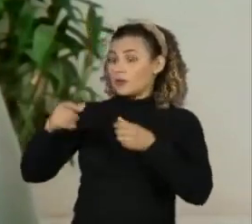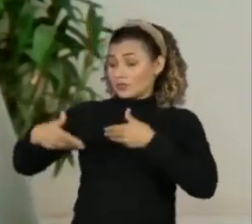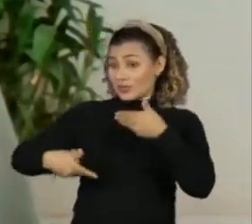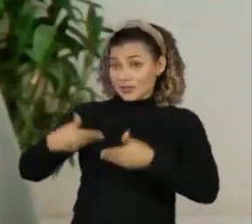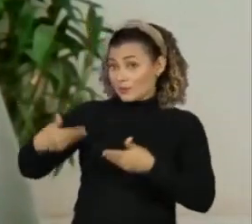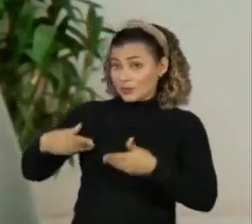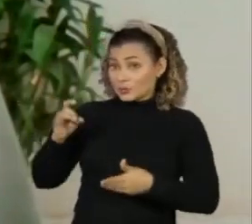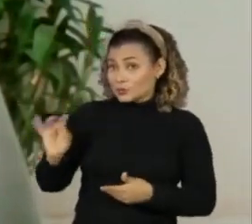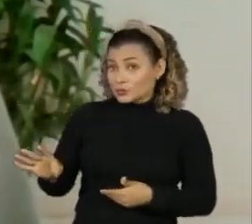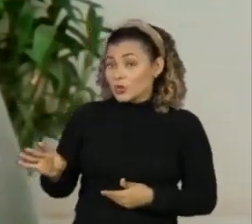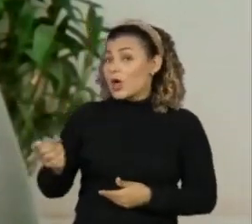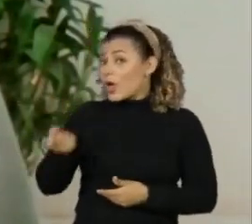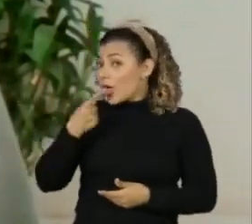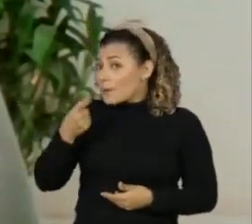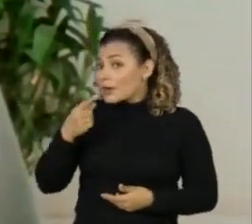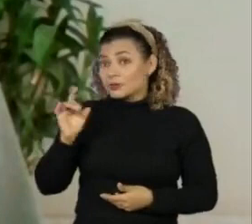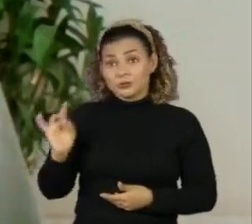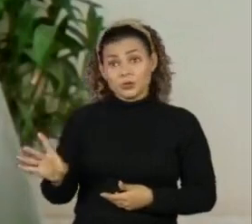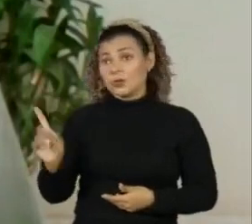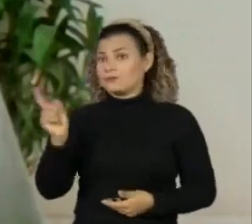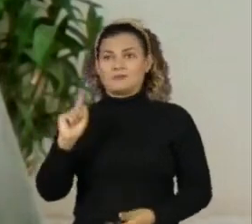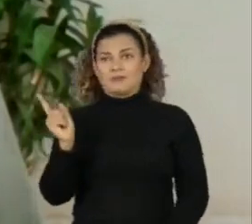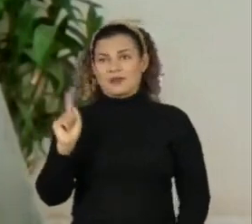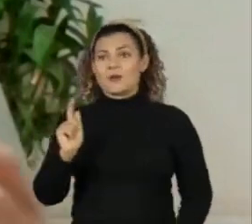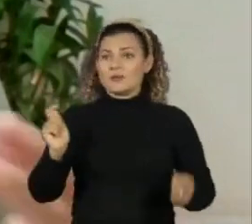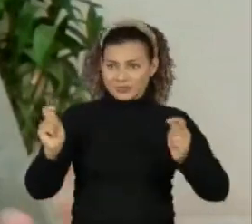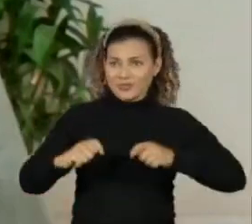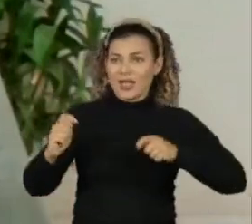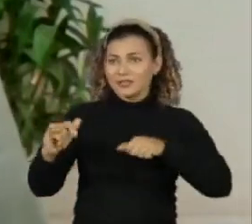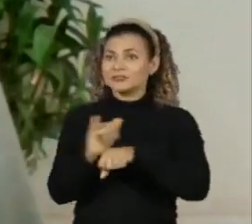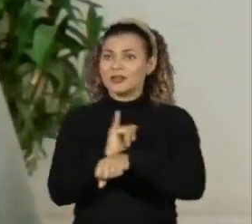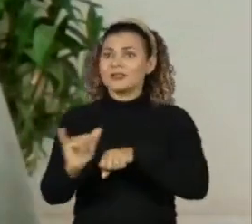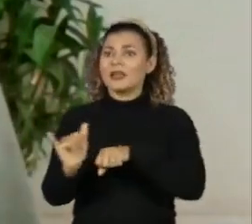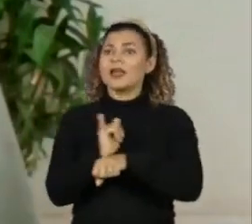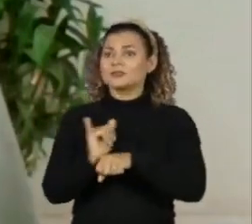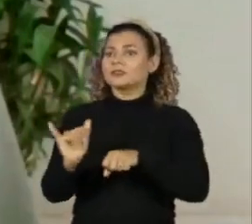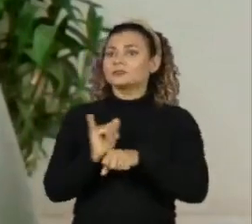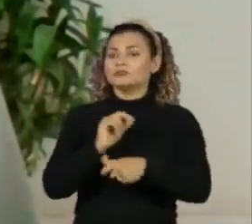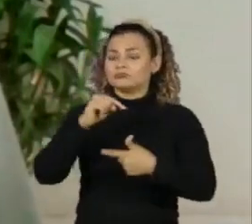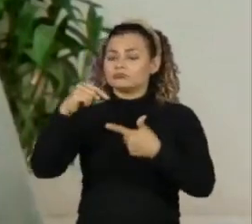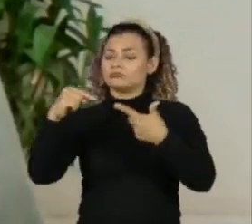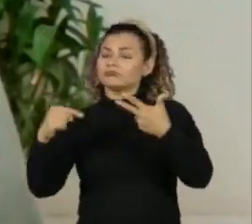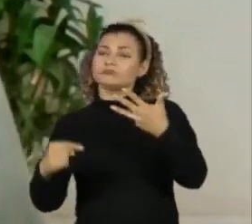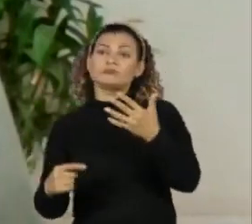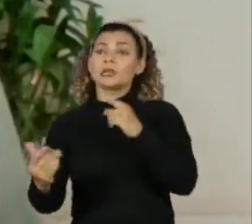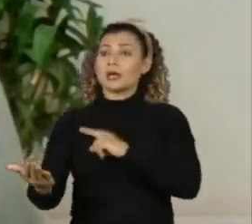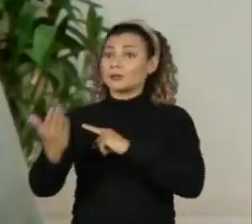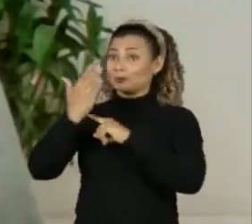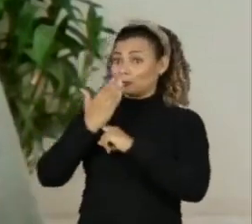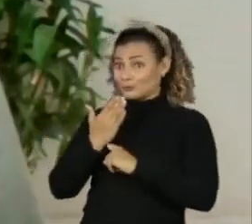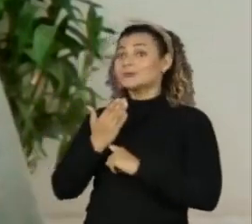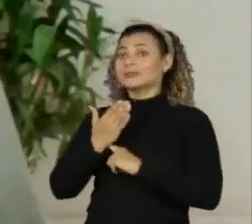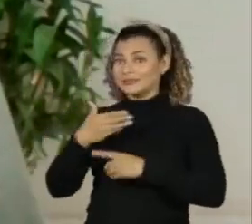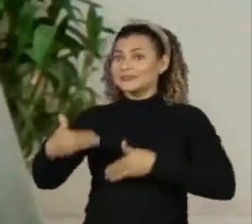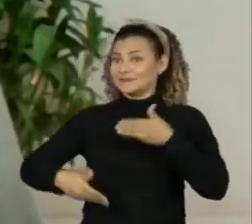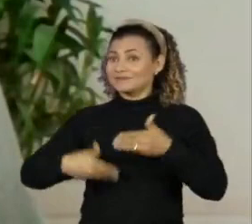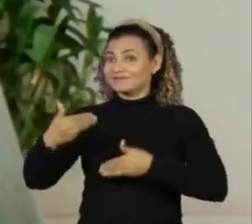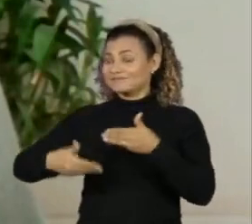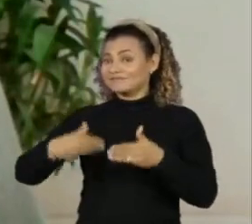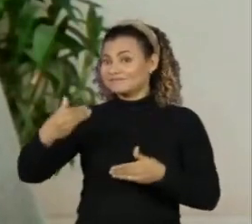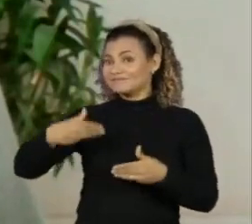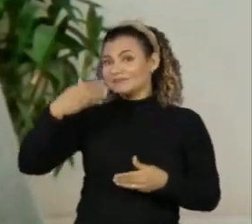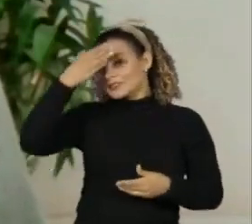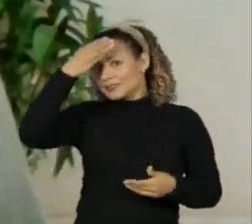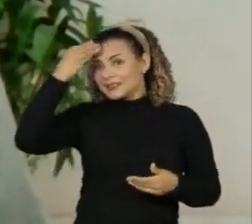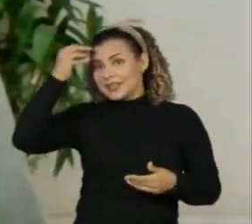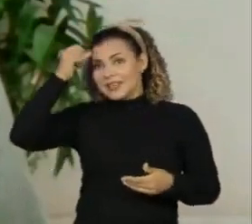apenas farmacológico, medicamentoso. Existem algumas estratégias, né, de tratamento não